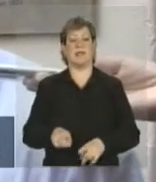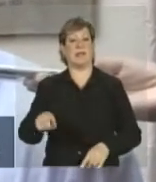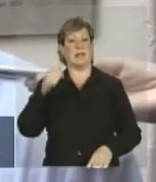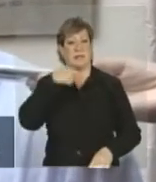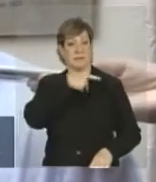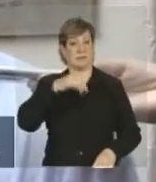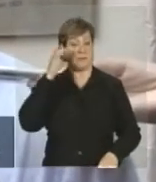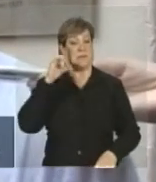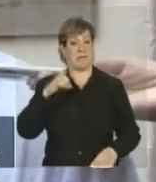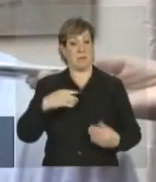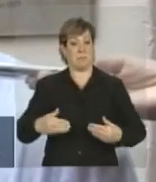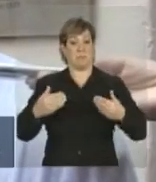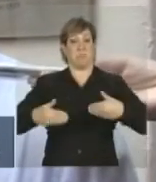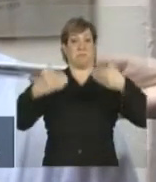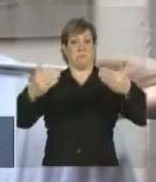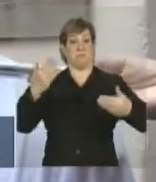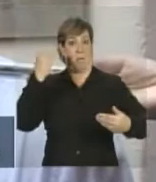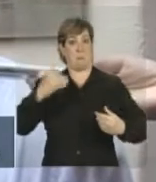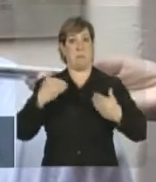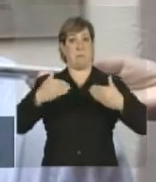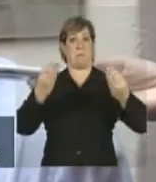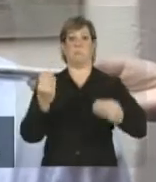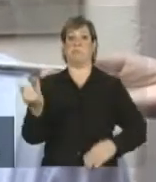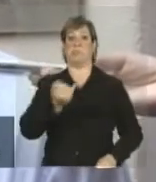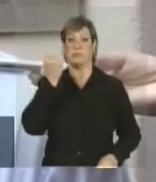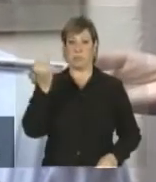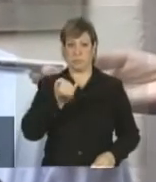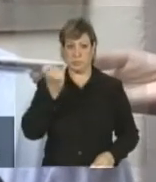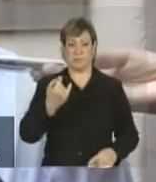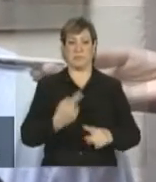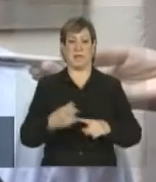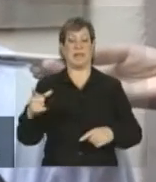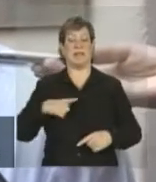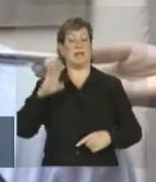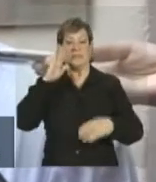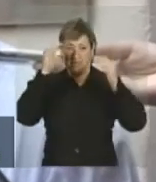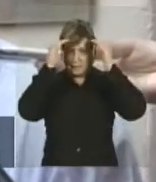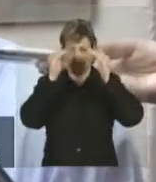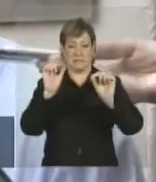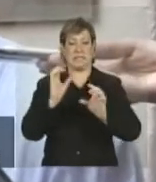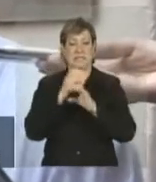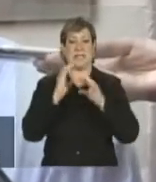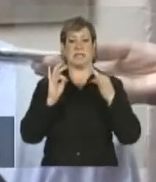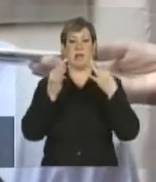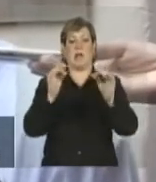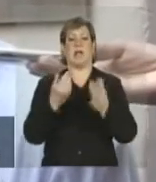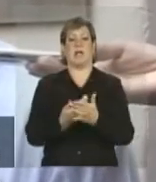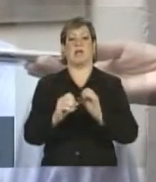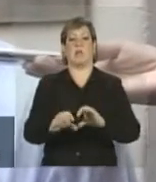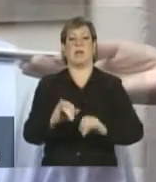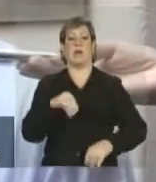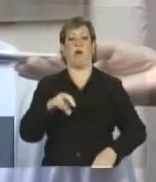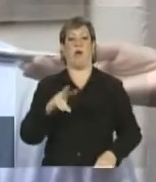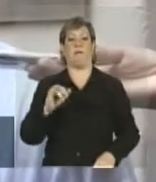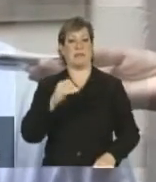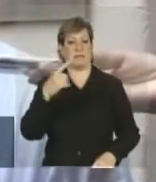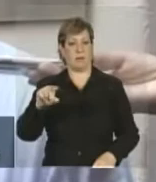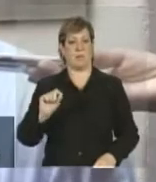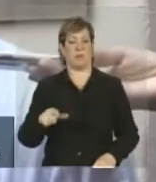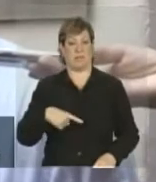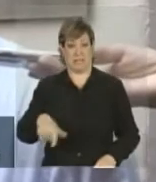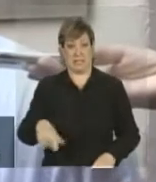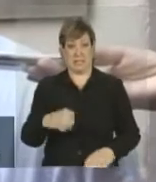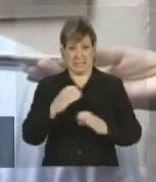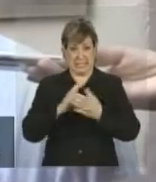tem ocupado um espaço muito interessante, principalmente porque ela tem dado um foco especial à ciência, à tecnologia, à educação e inovação. E o Ciência